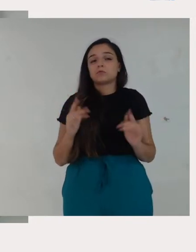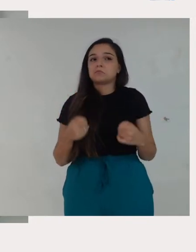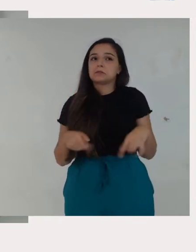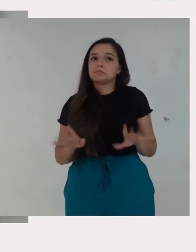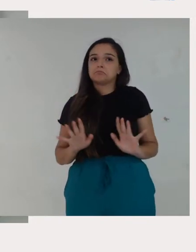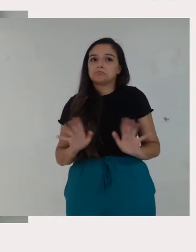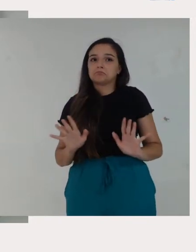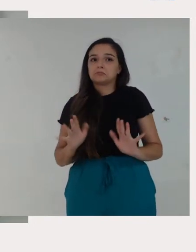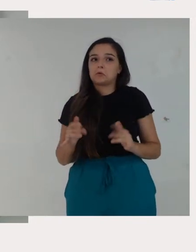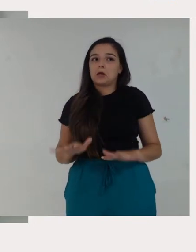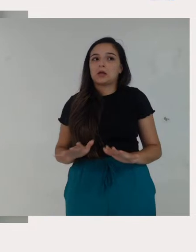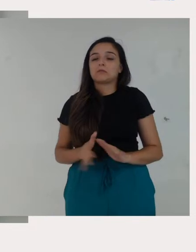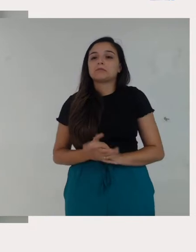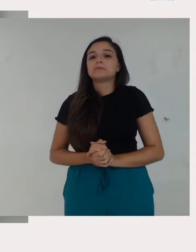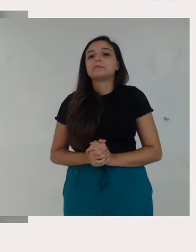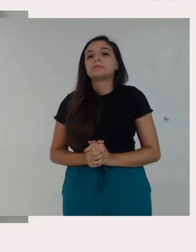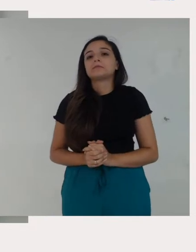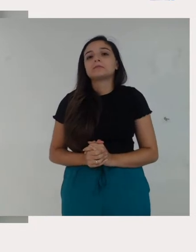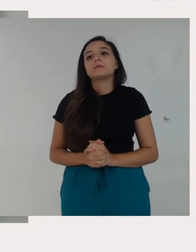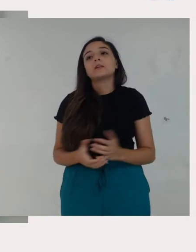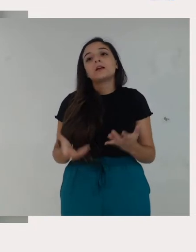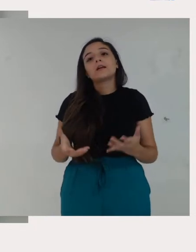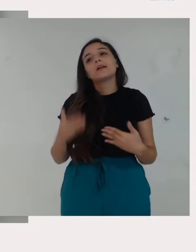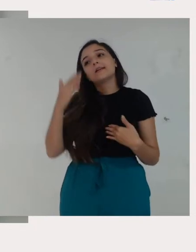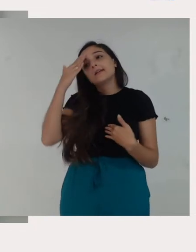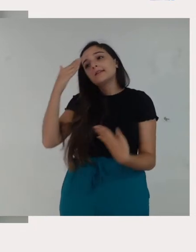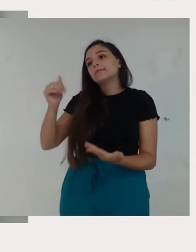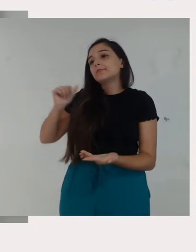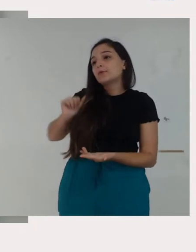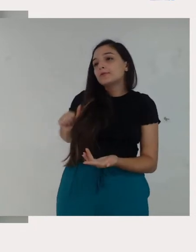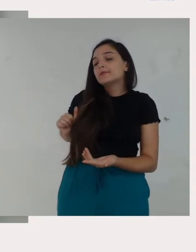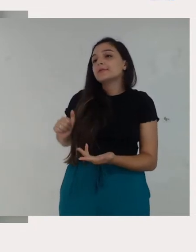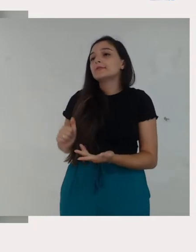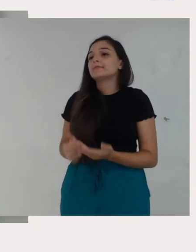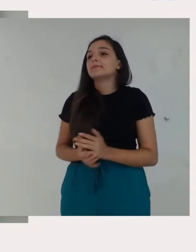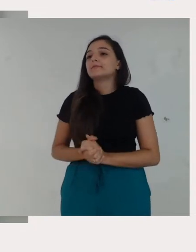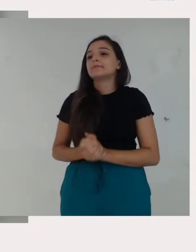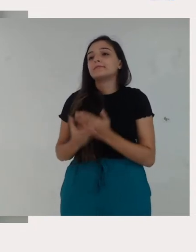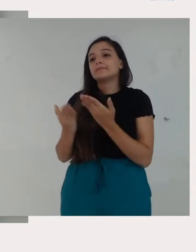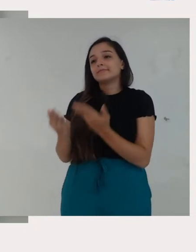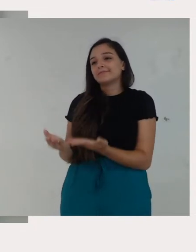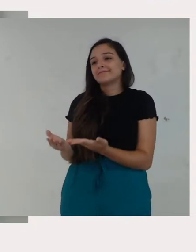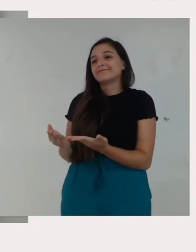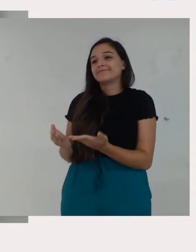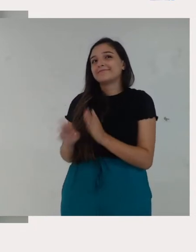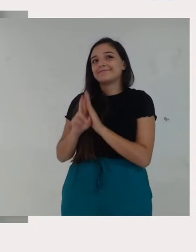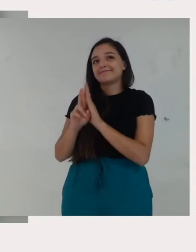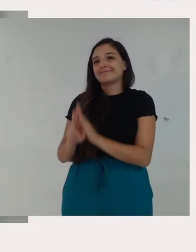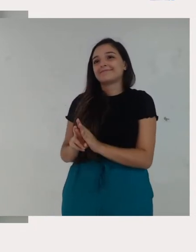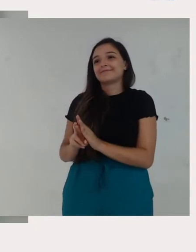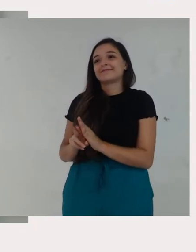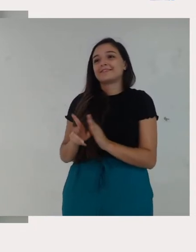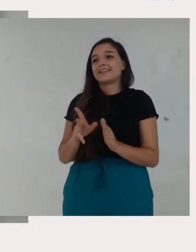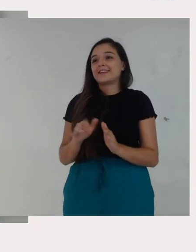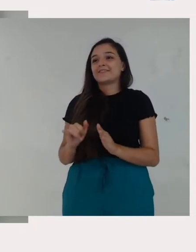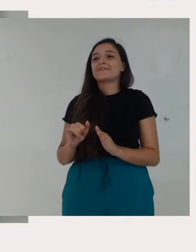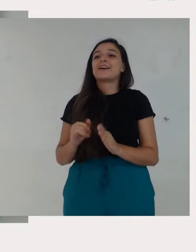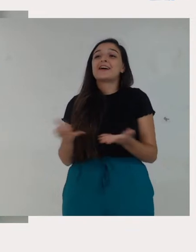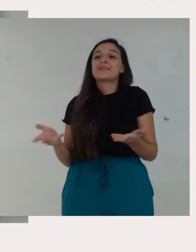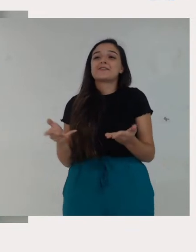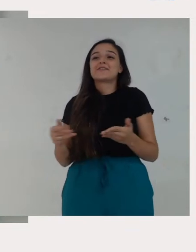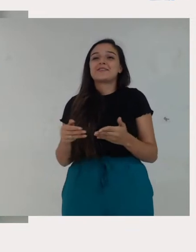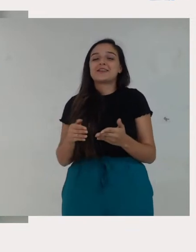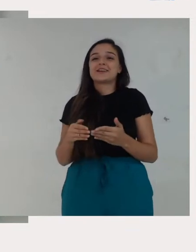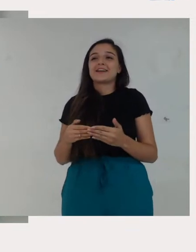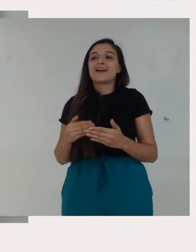Então, a revista, então eu queria agradecer os bolsistas, né? Como a Ingrid, que foram promovidas a editora assistentes, como eu